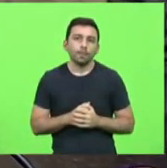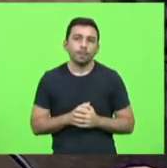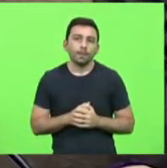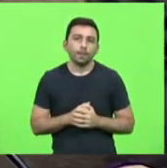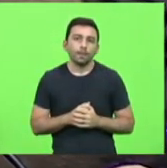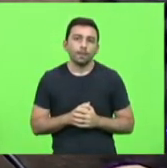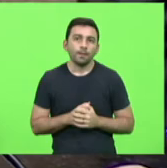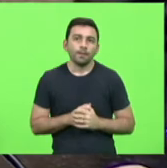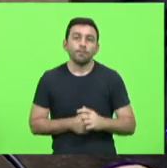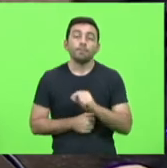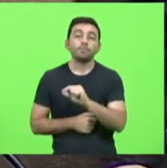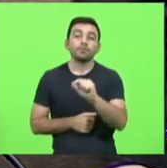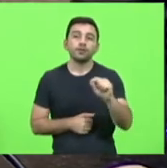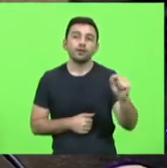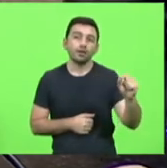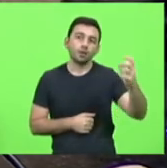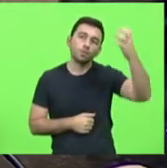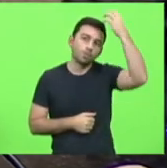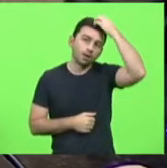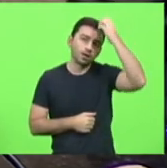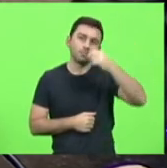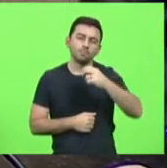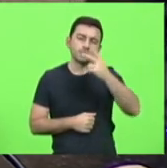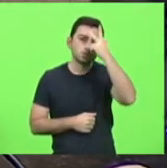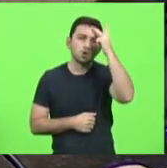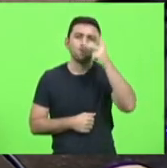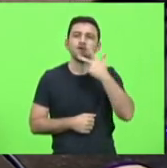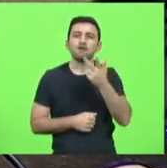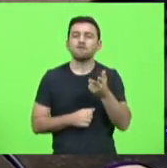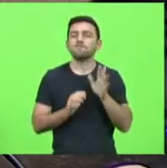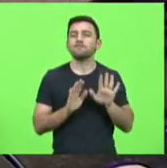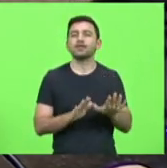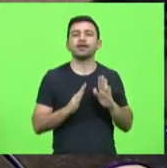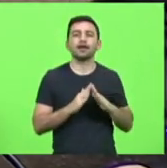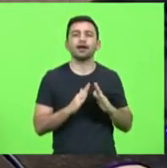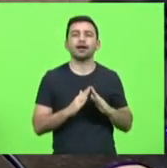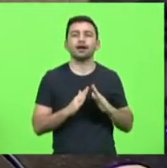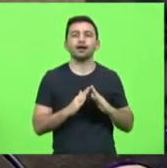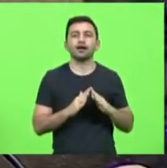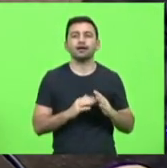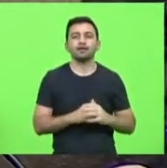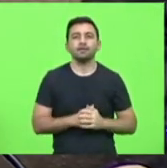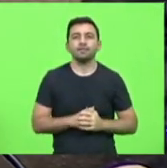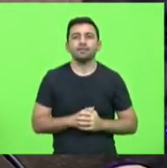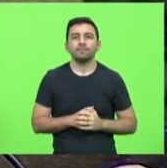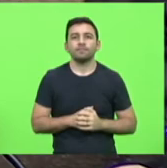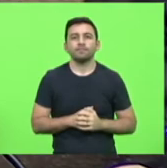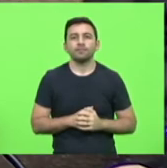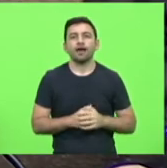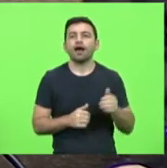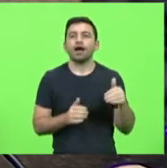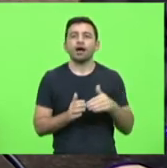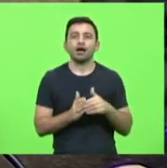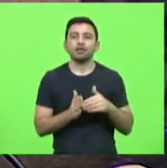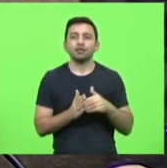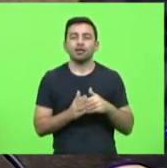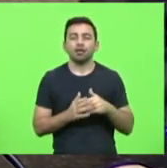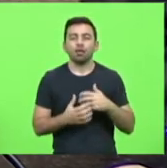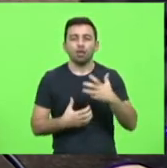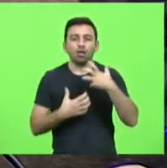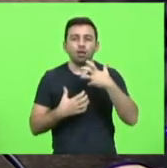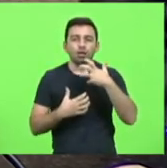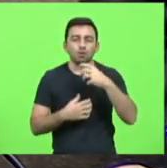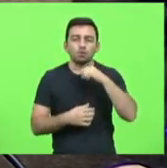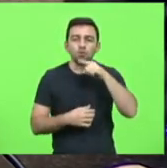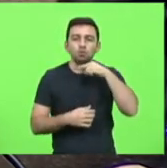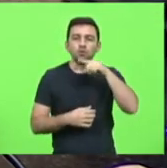Quem vai ser o culpado pelas mortes daquelas pessoas que falaram para ficar em casa até tu ficar com falta de ar? Quem são os culpados